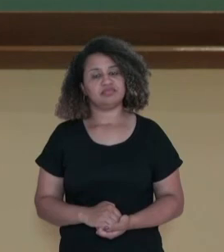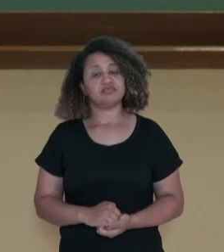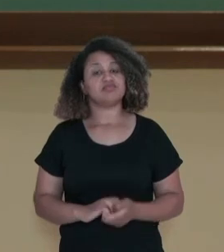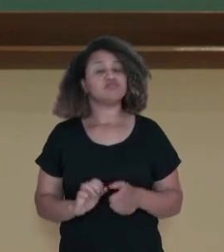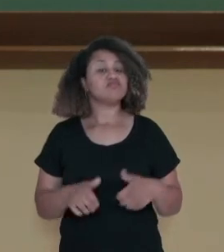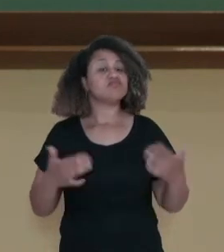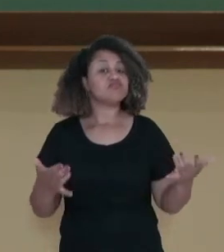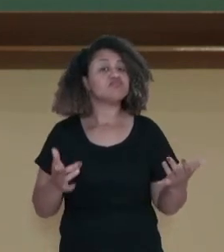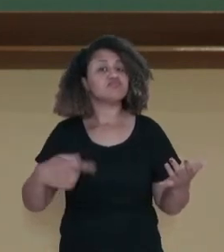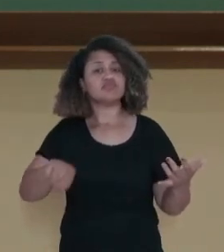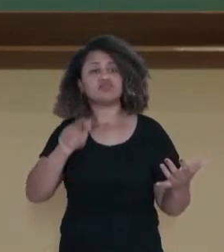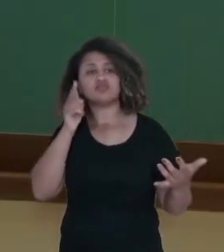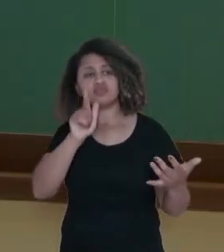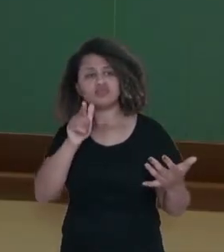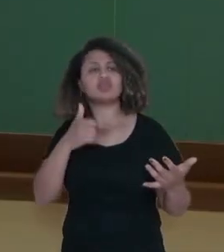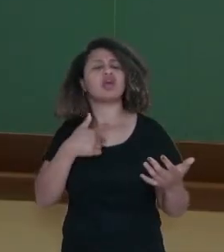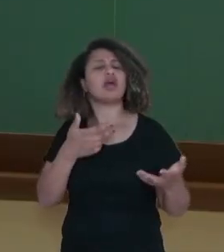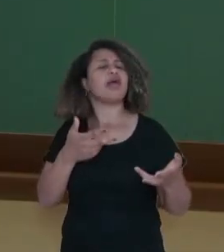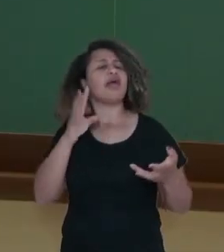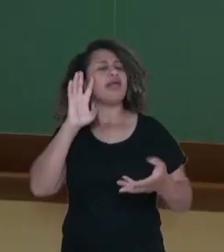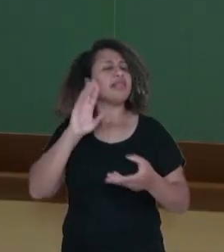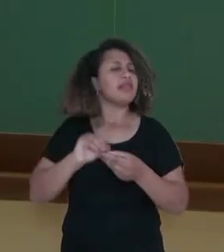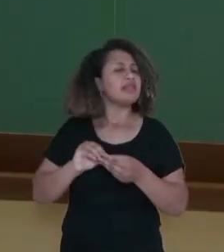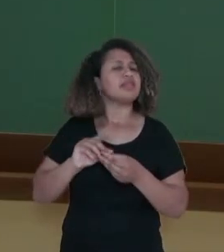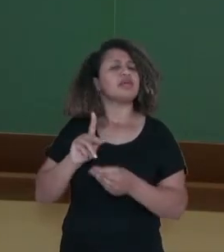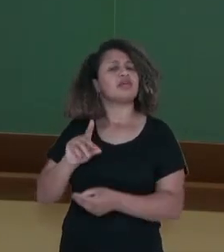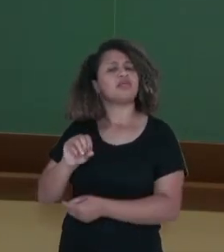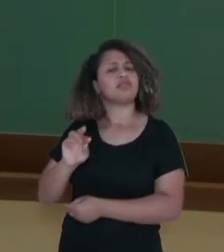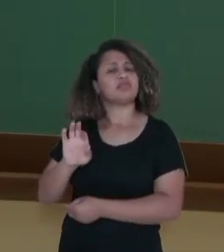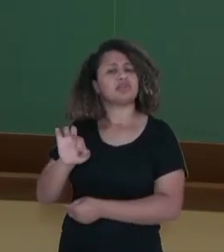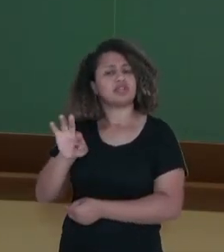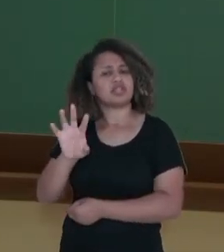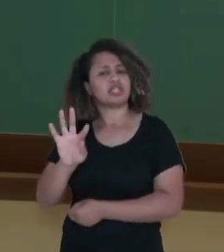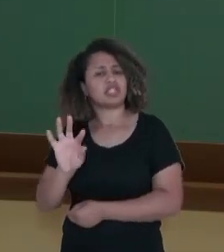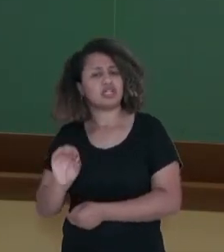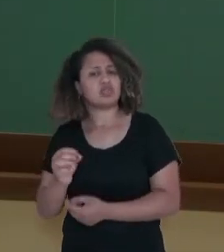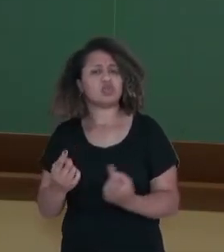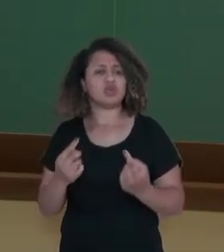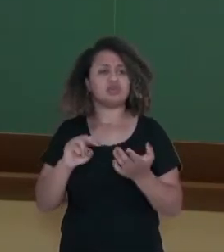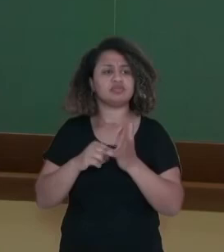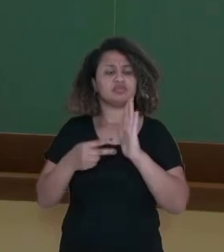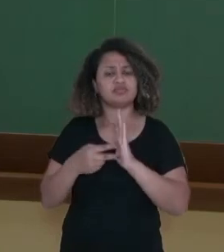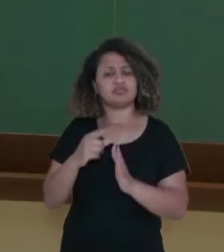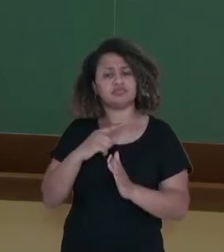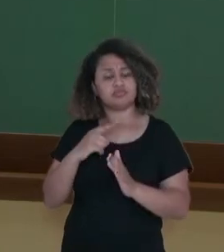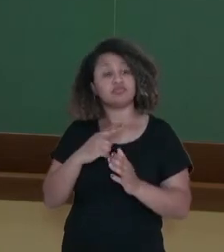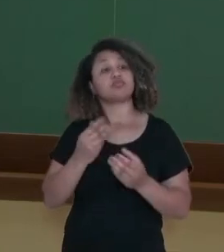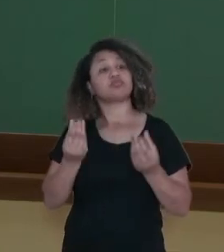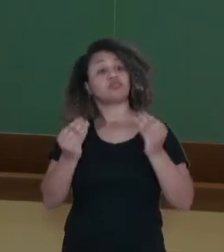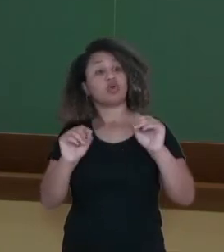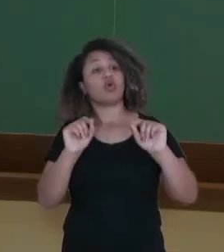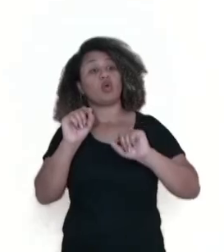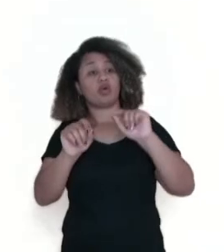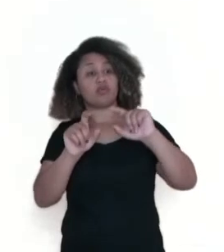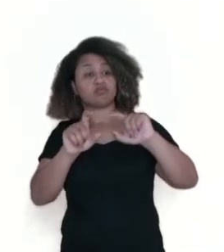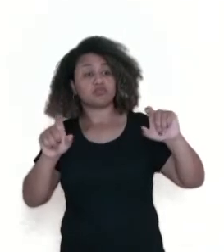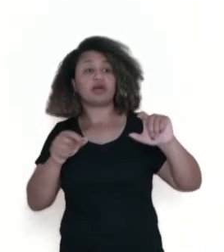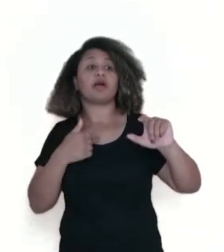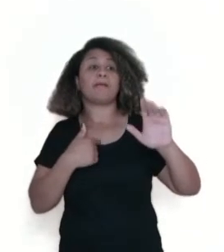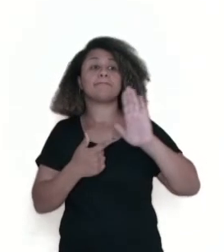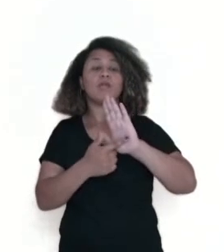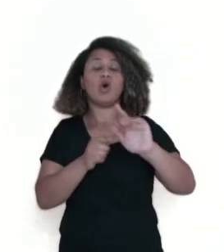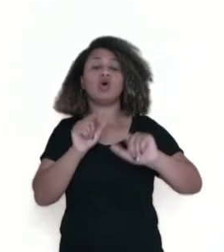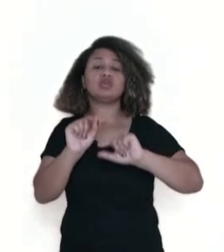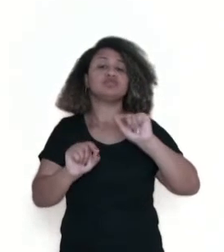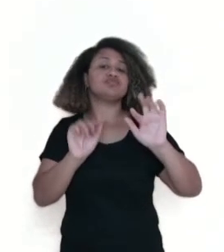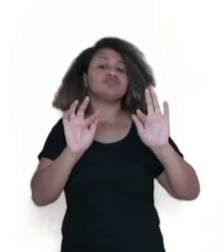Então, estudantes, conseguiram deduzir o portanto? Qual é o sentido que tem? Quem colocou que a expressão destacada expressa a